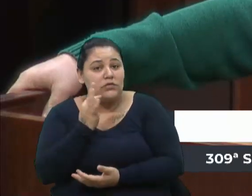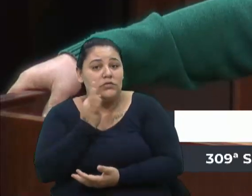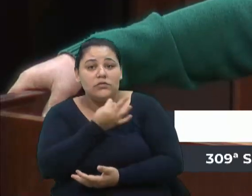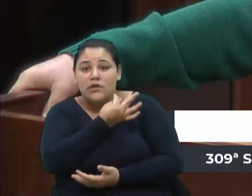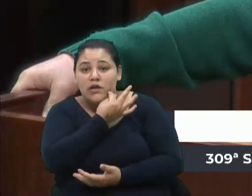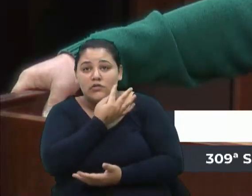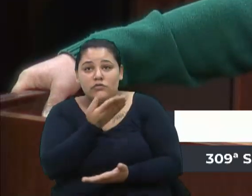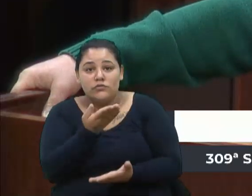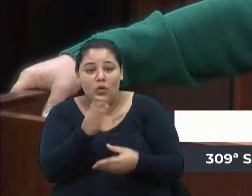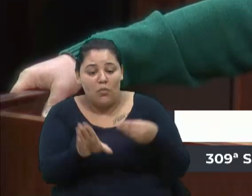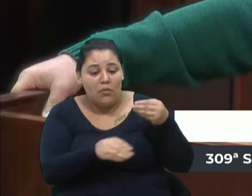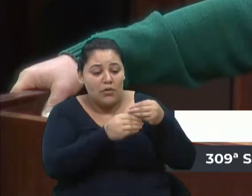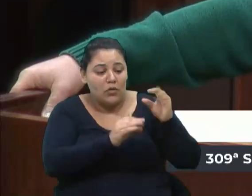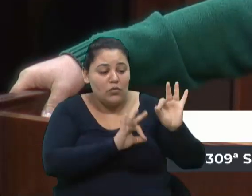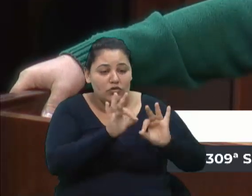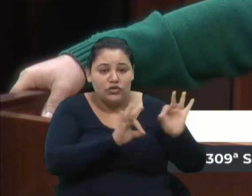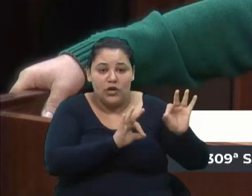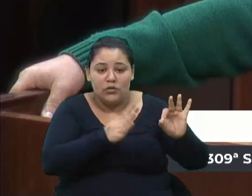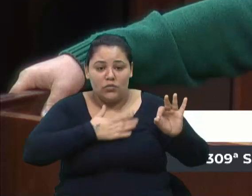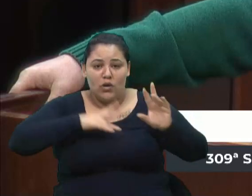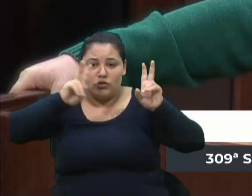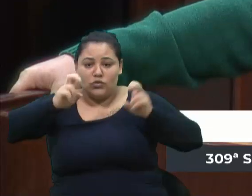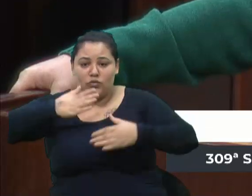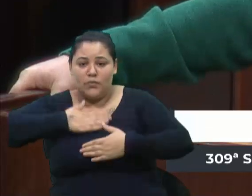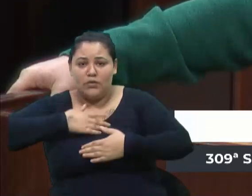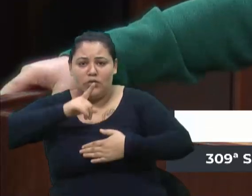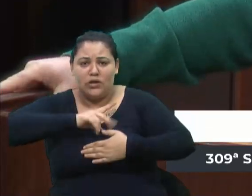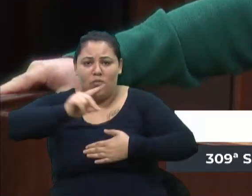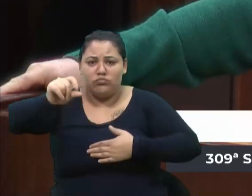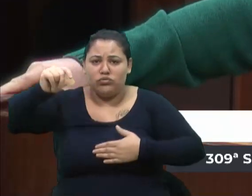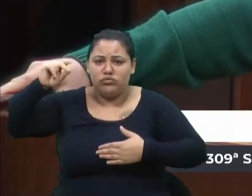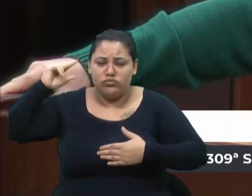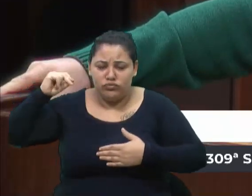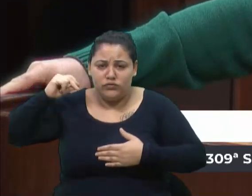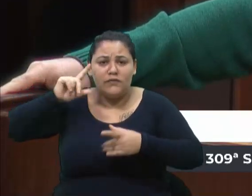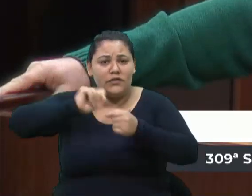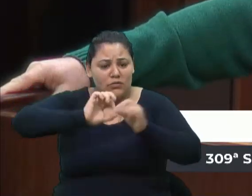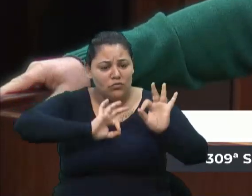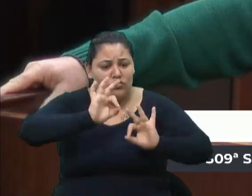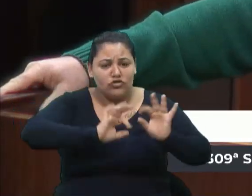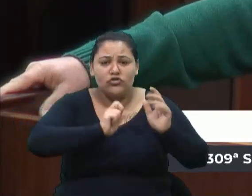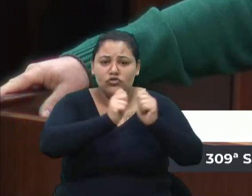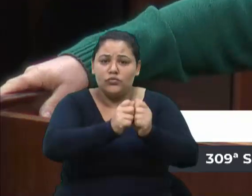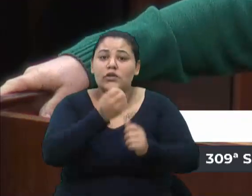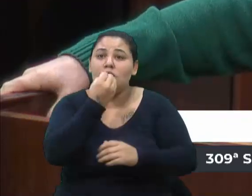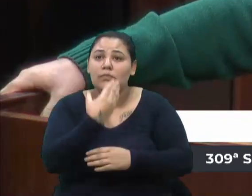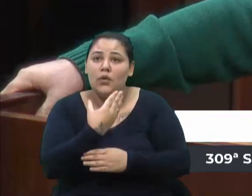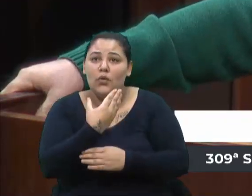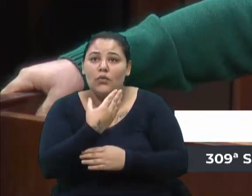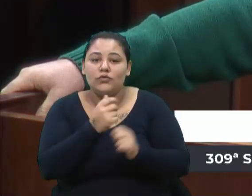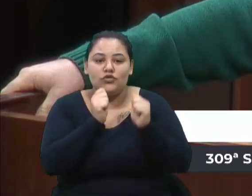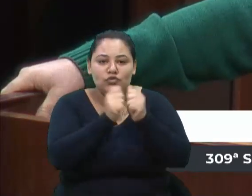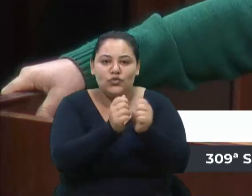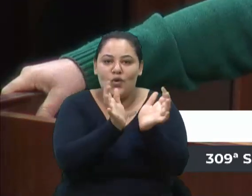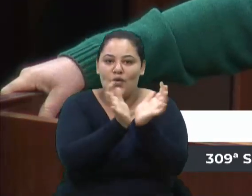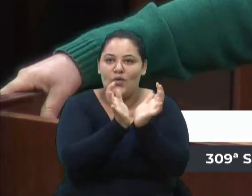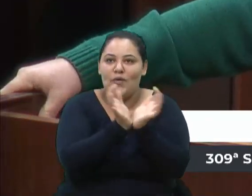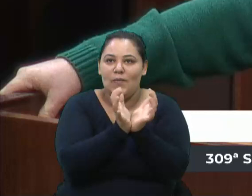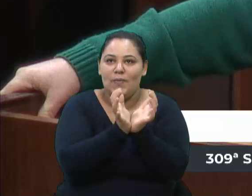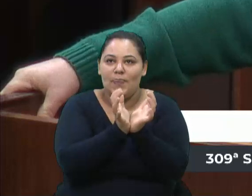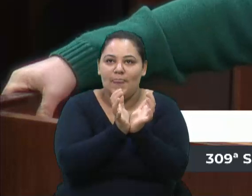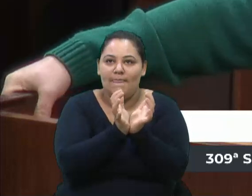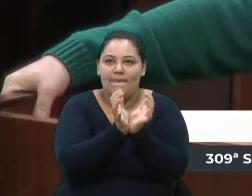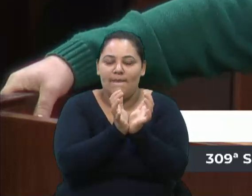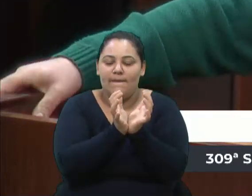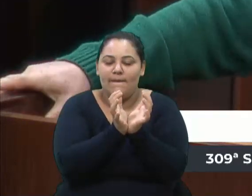um projeto do vereador Lucas uma pauta Mia que eu tenha muito tempo aqui na Câmara nós protocomos um projeto junto é que bom que a senhora se juntou o grupo né os batedores de